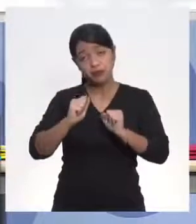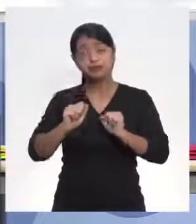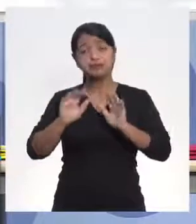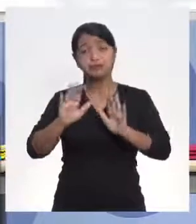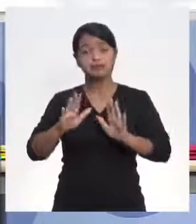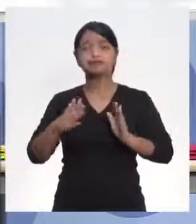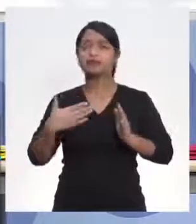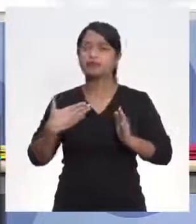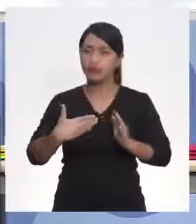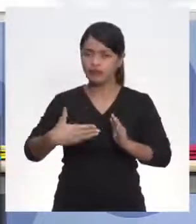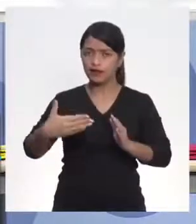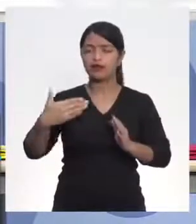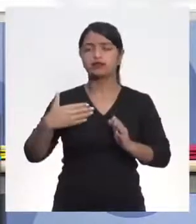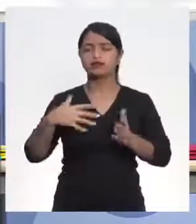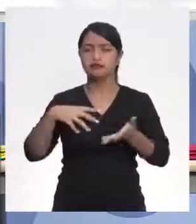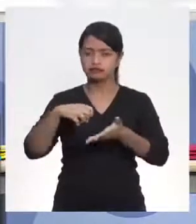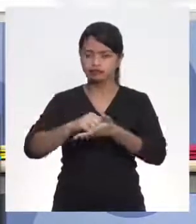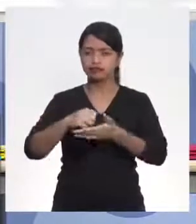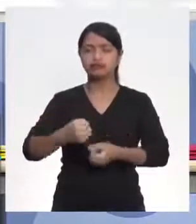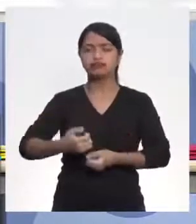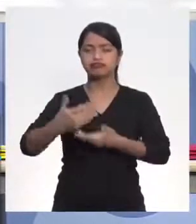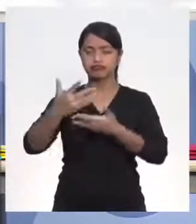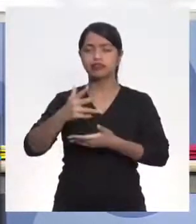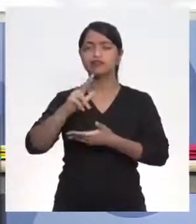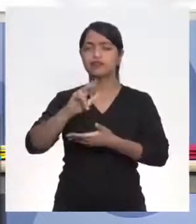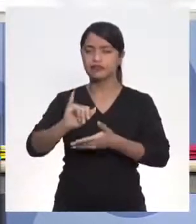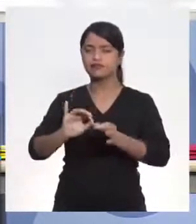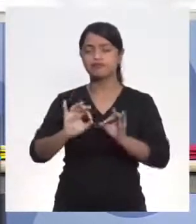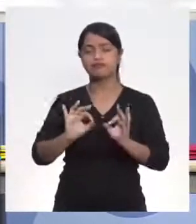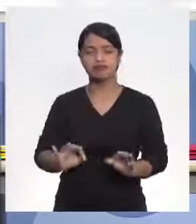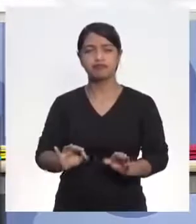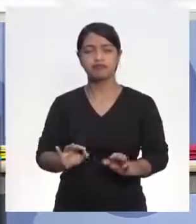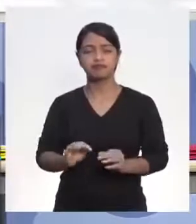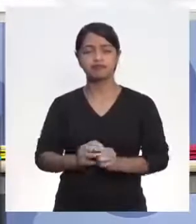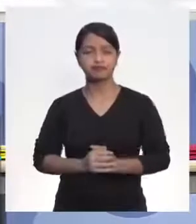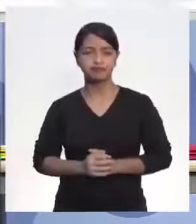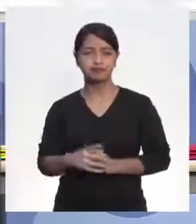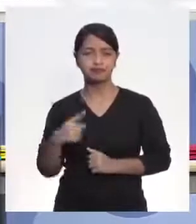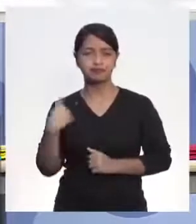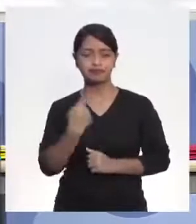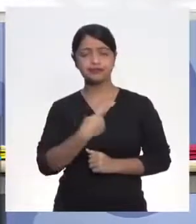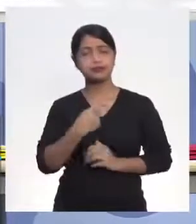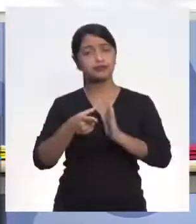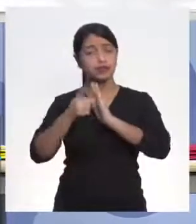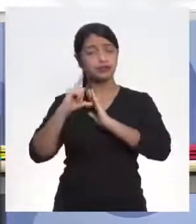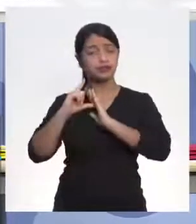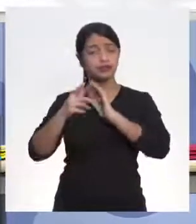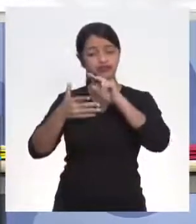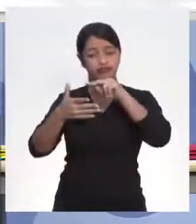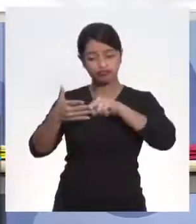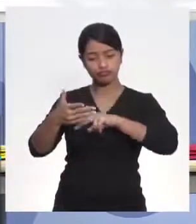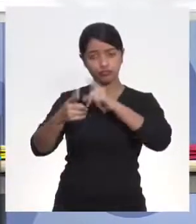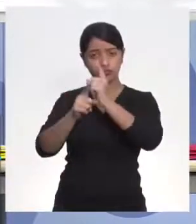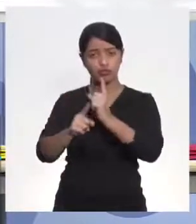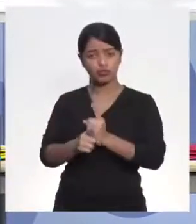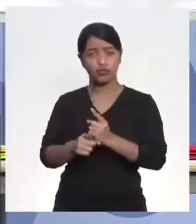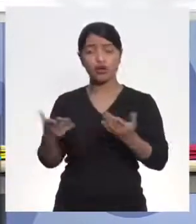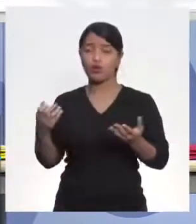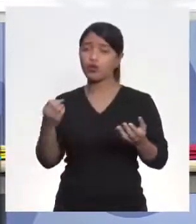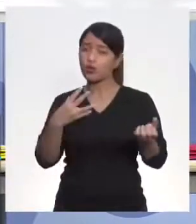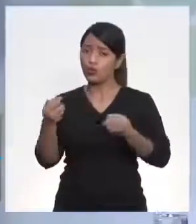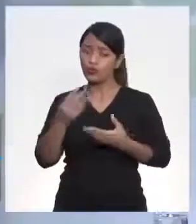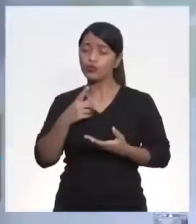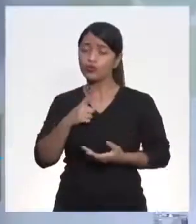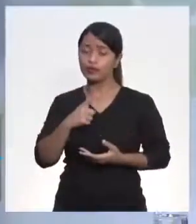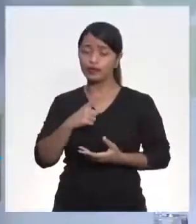certeza, várias outras também foram aparecendo após esse levantamento inicial, tá bom? Isso mesmo. E aí é uma